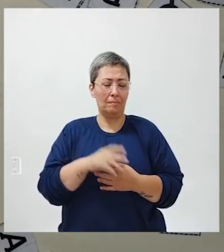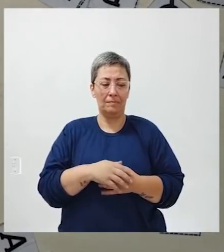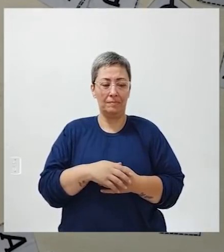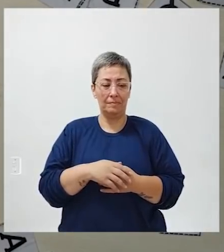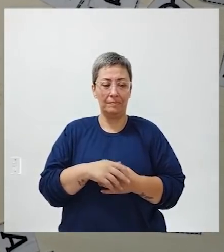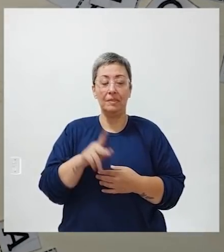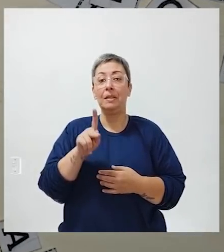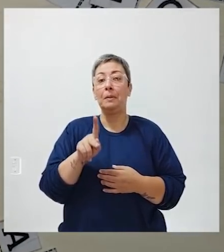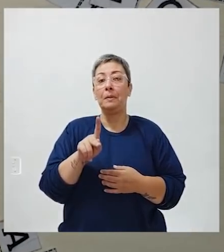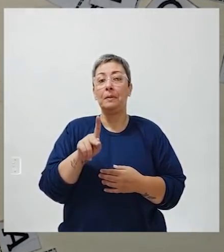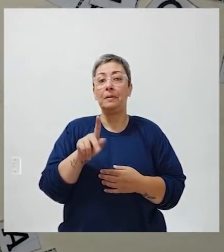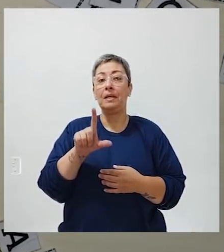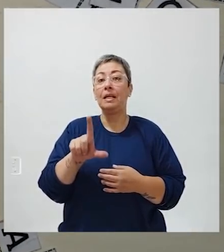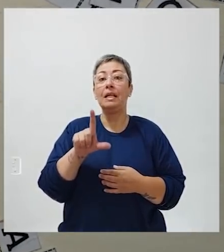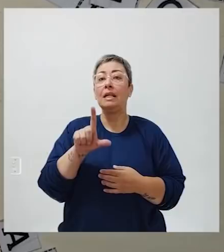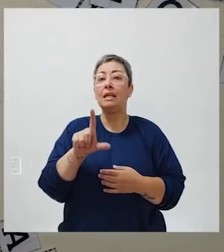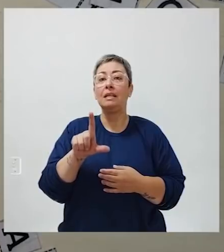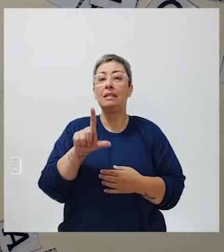Quem faz?